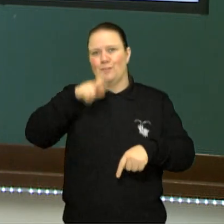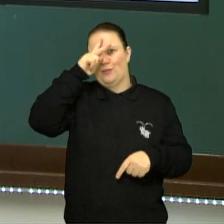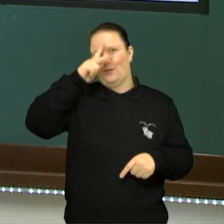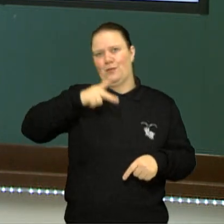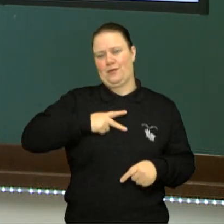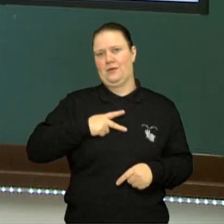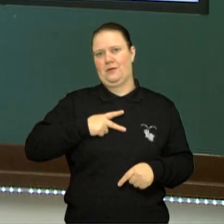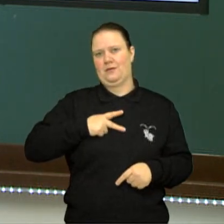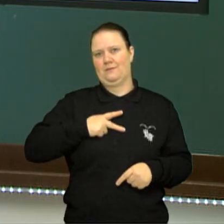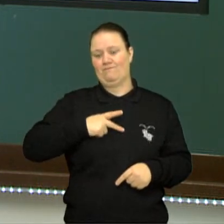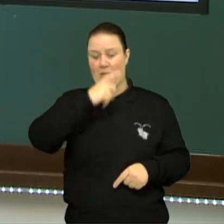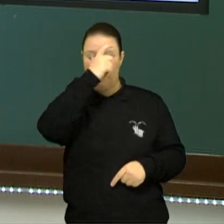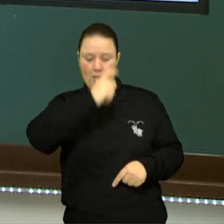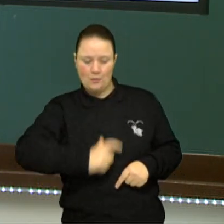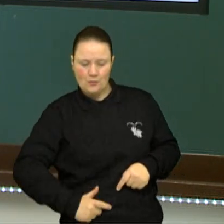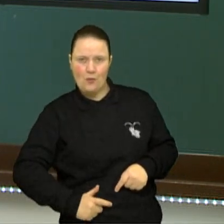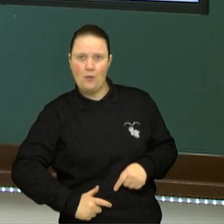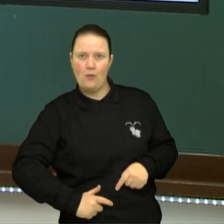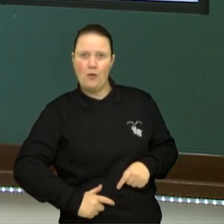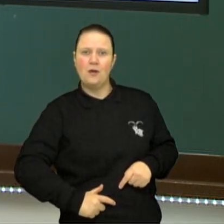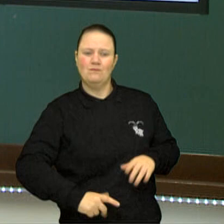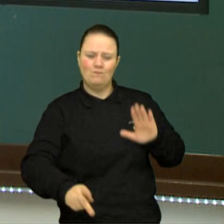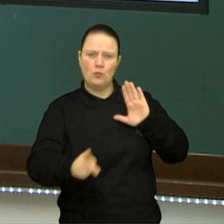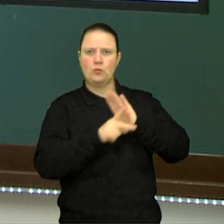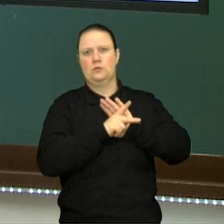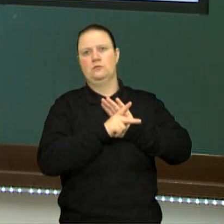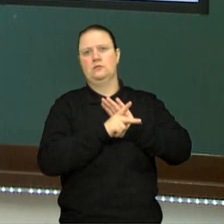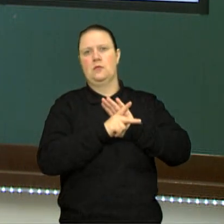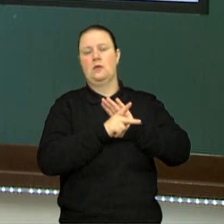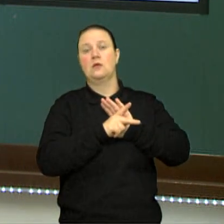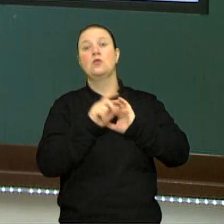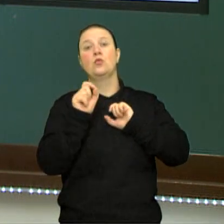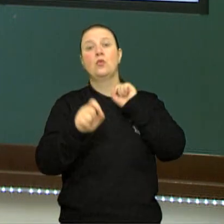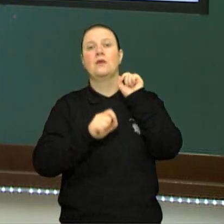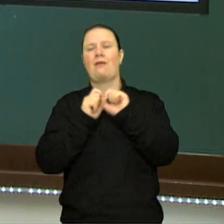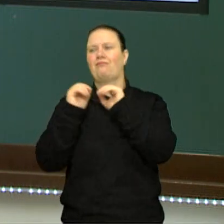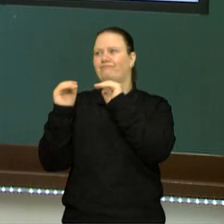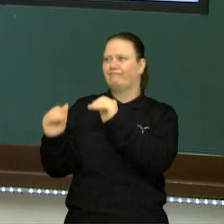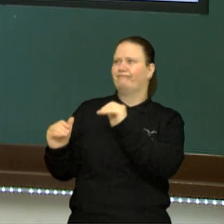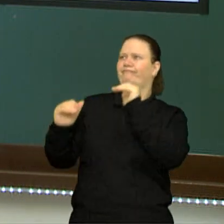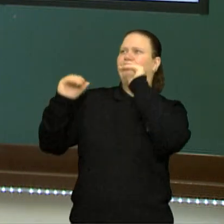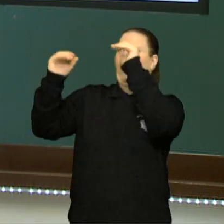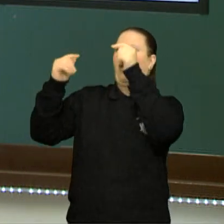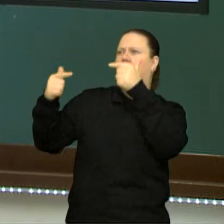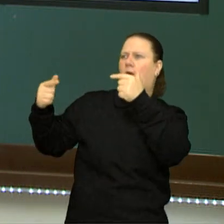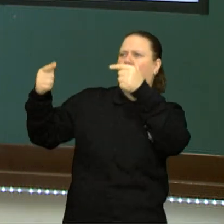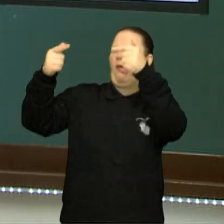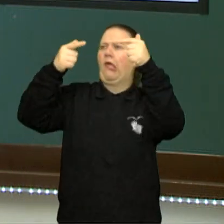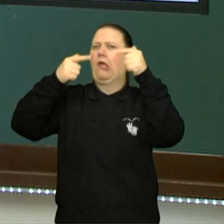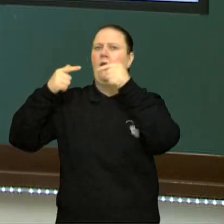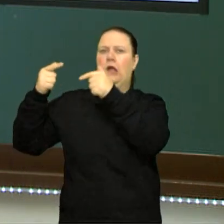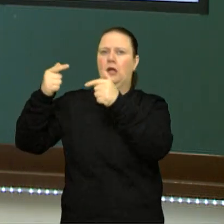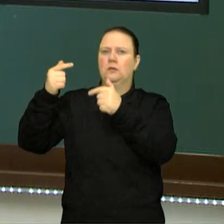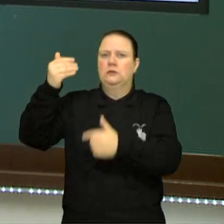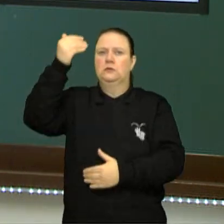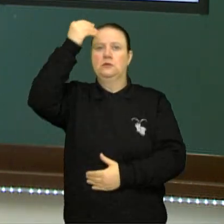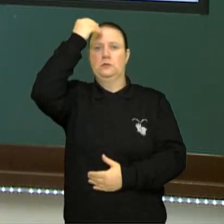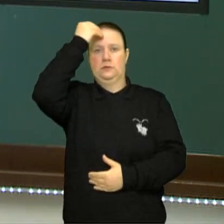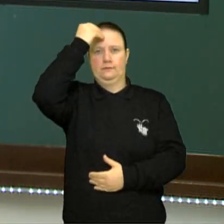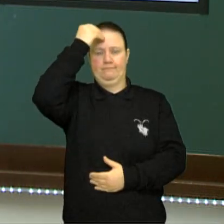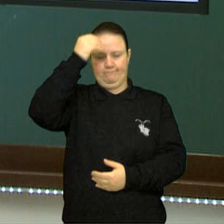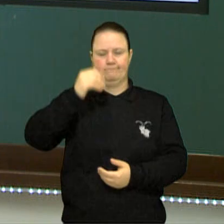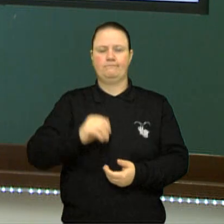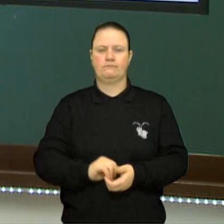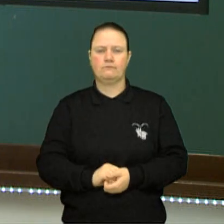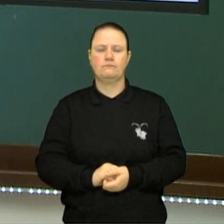próprio pecado, né? É a grande jihad, que é a verdadeira guerra, que é a guerra espiritual. Beleza, pessoal?